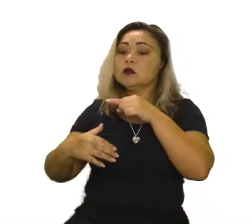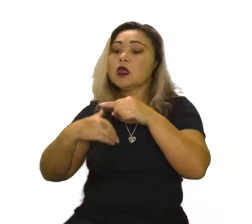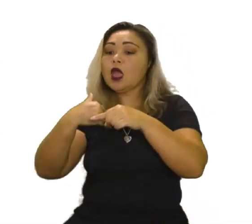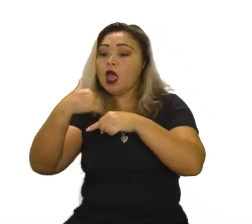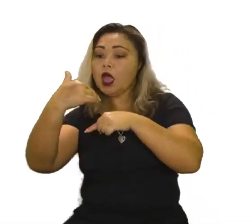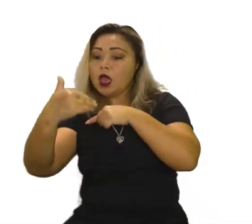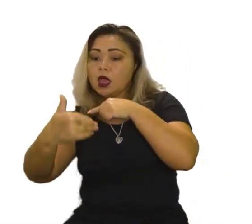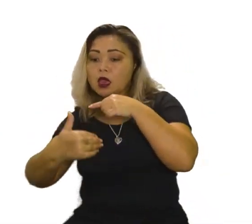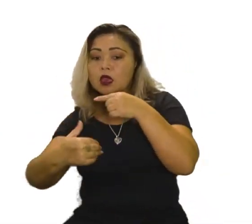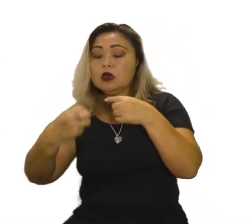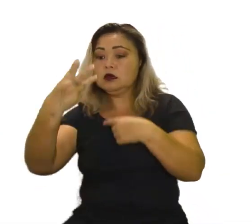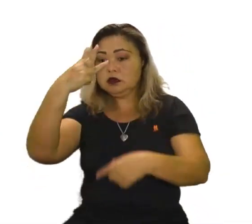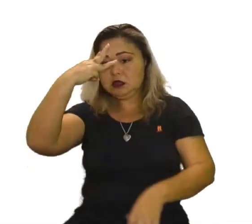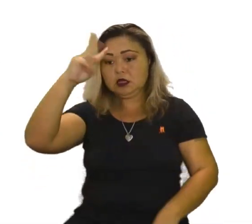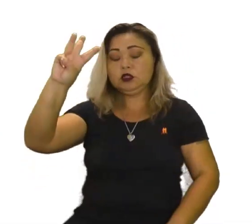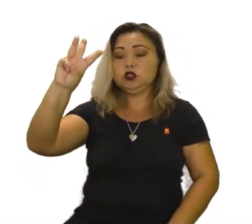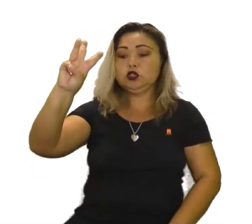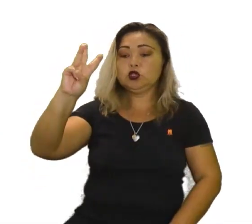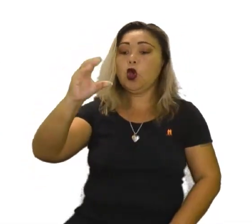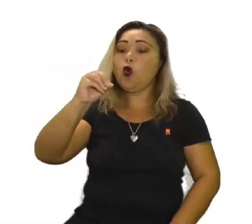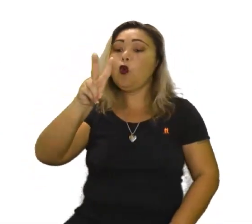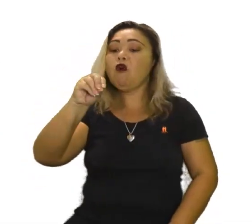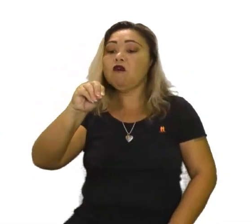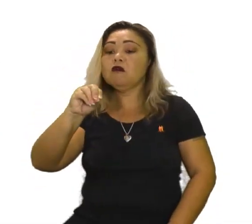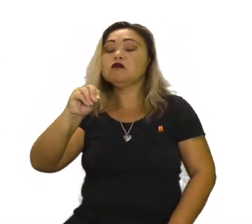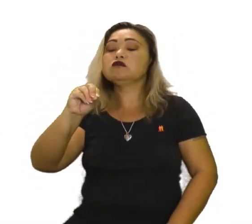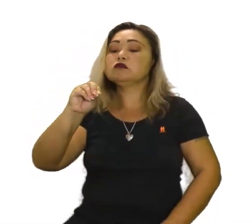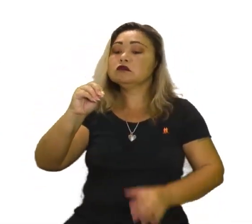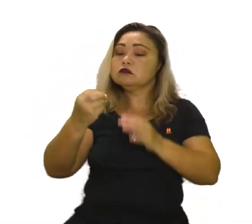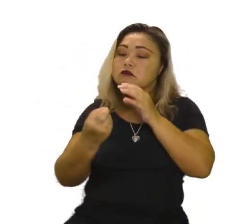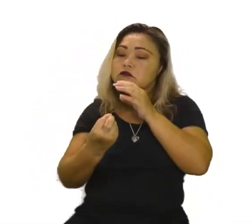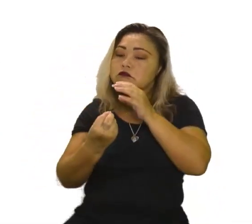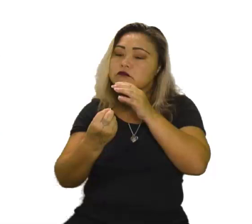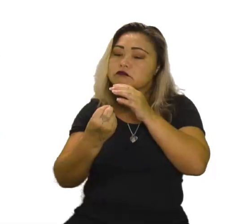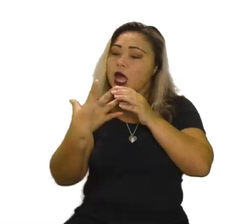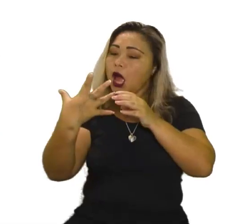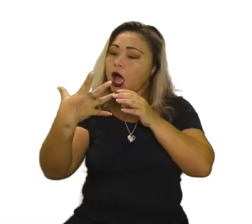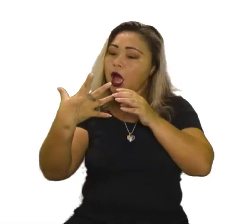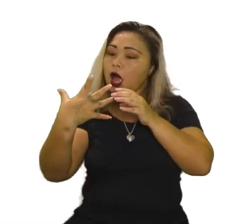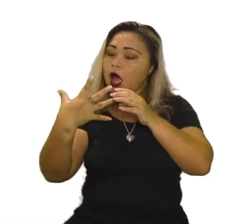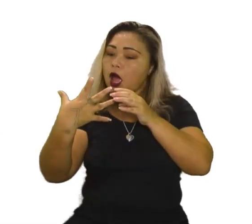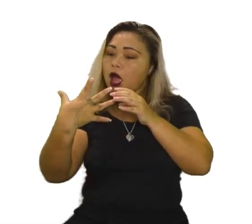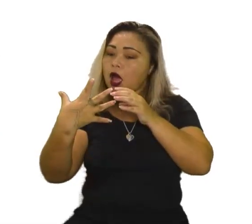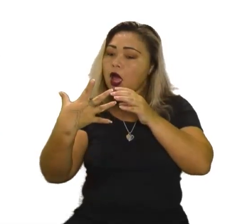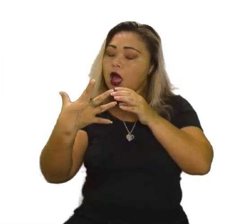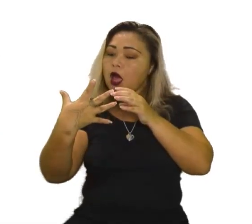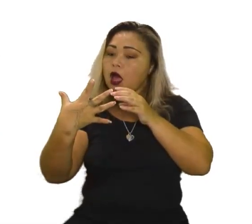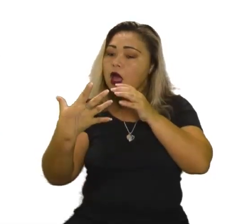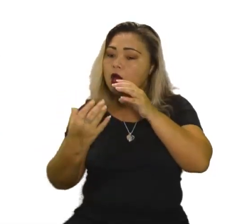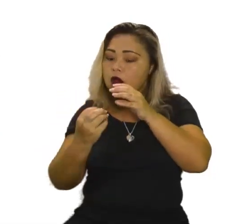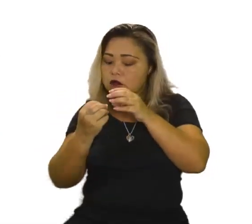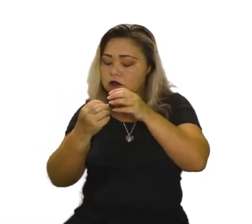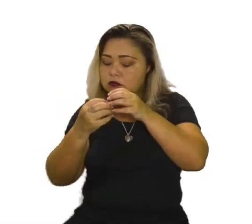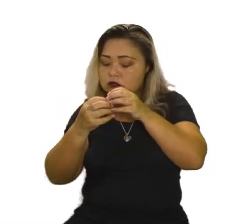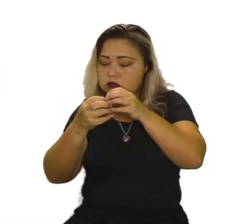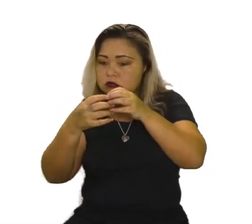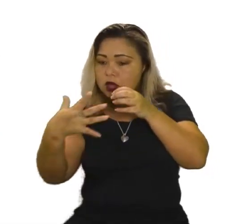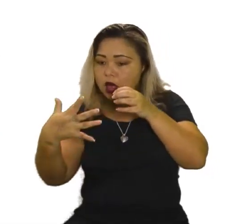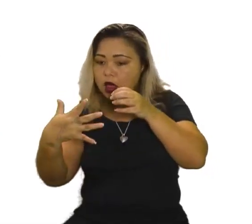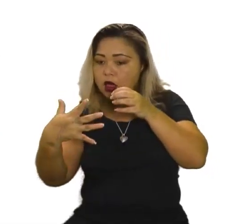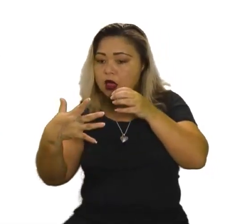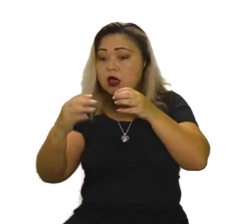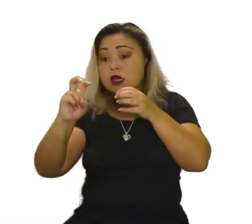eclosão, 3 dias. A rainha, para a atividade de eclosão e